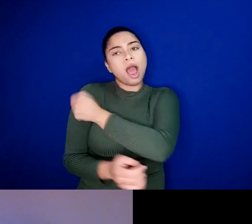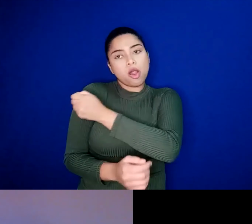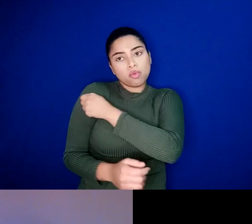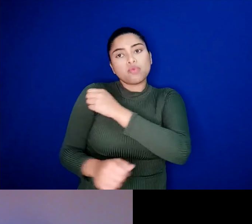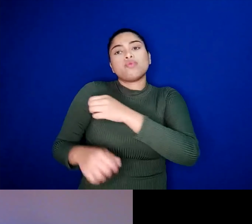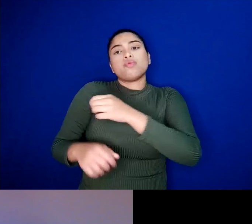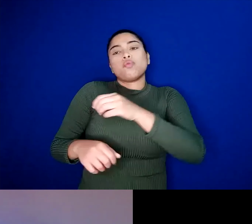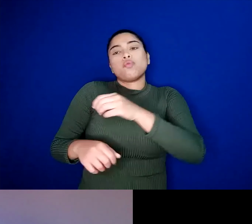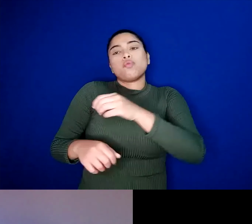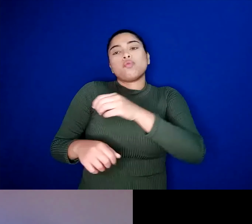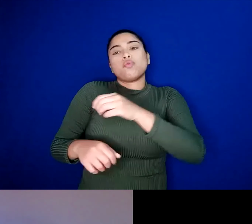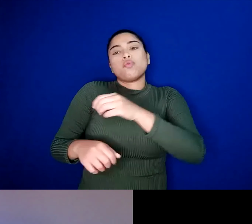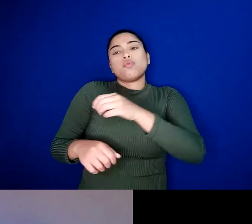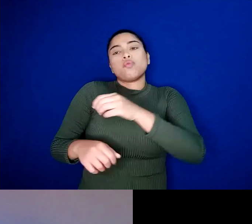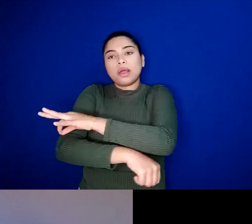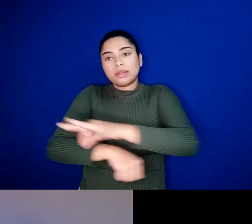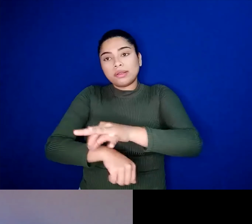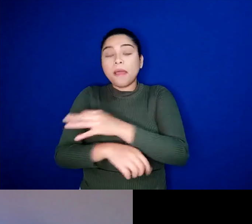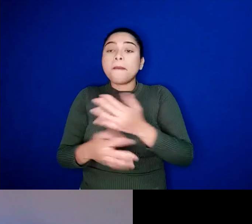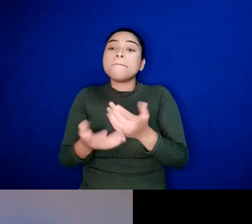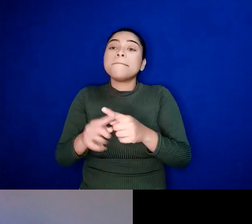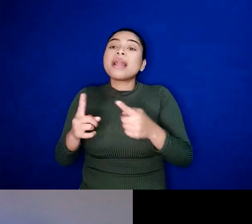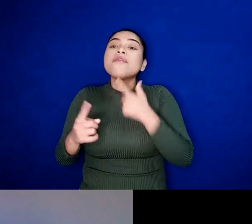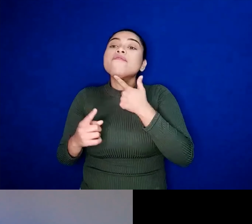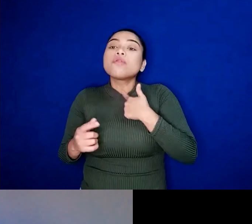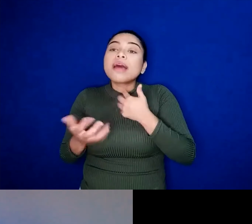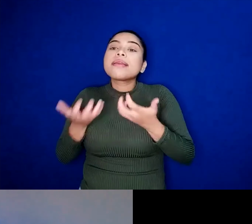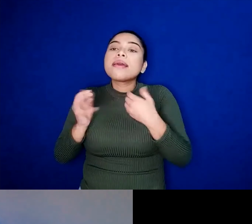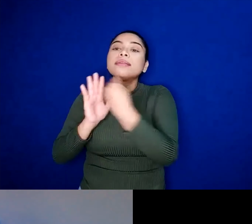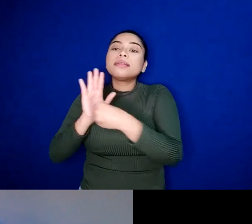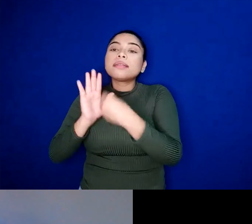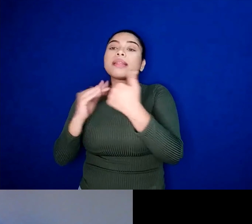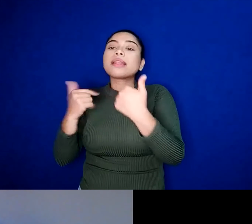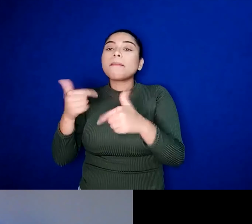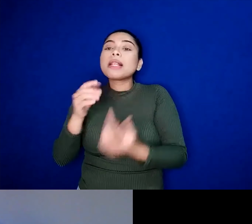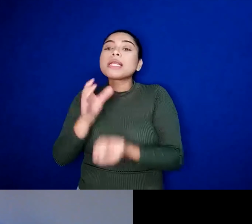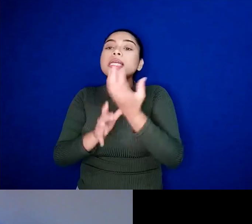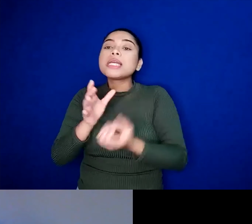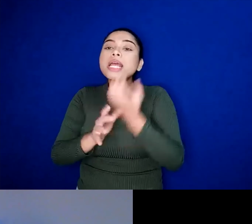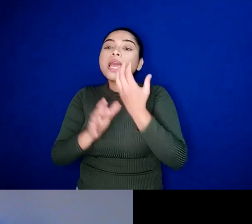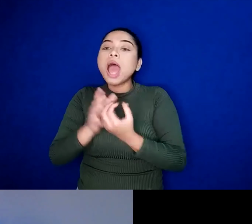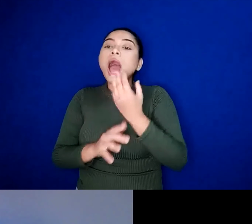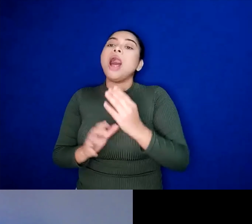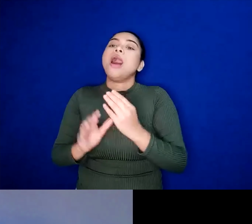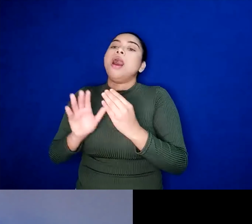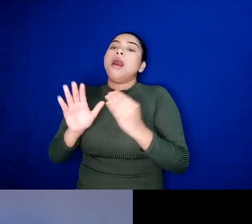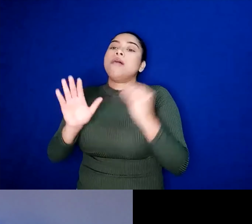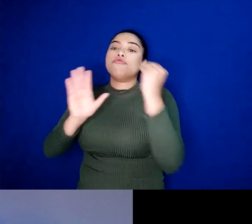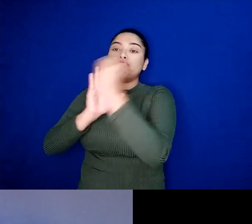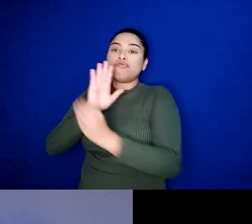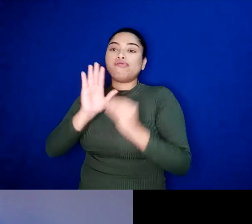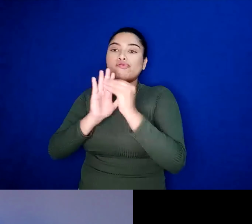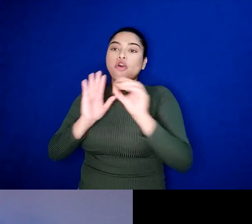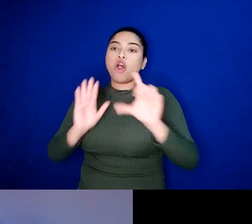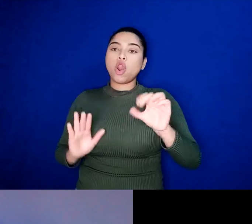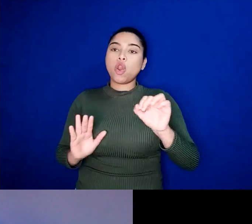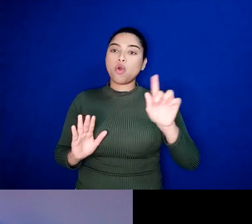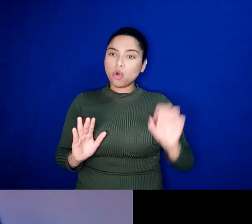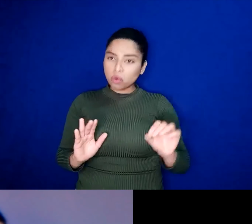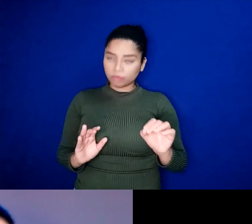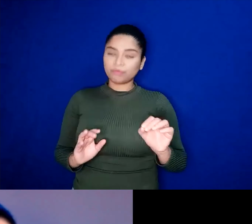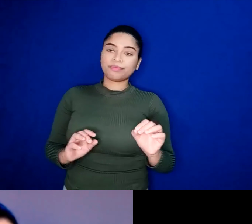principalmente com a criação de logo perguntando se acha uma boa ideia os cursos técnicos ou uma faculdade para me tornar realmente